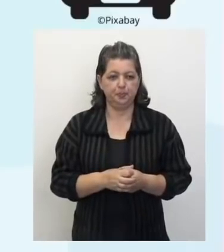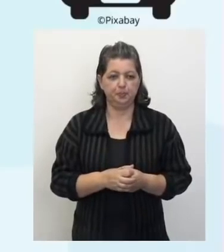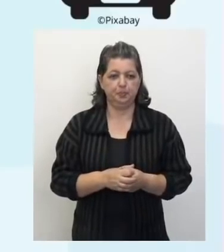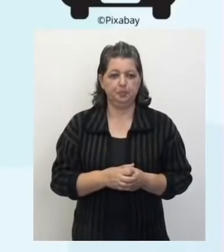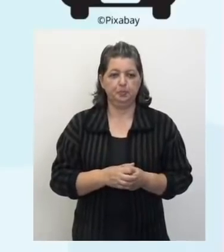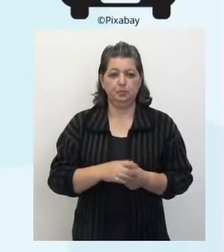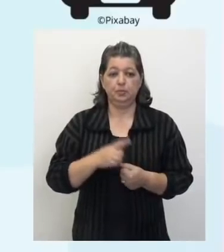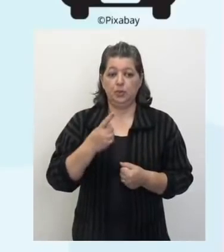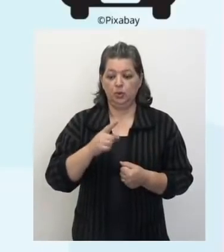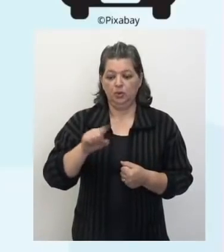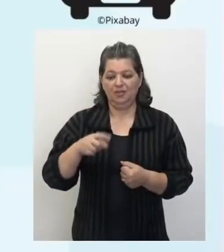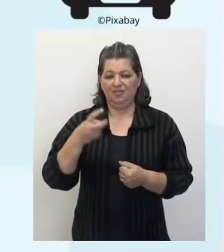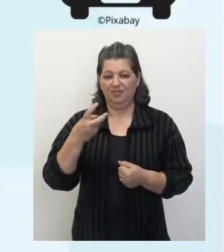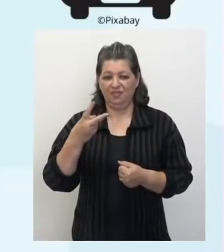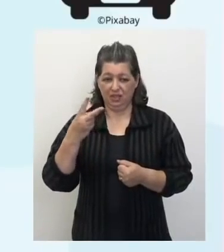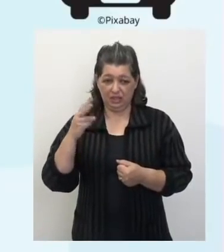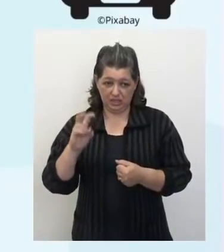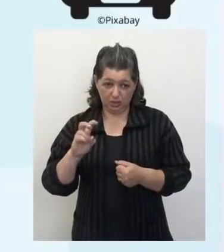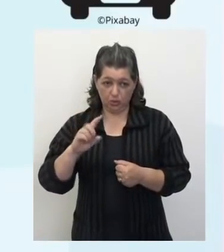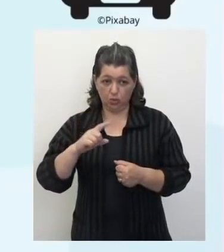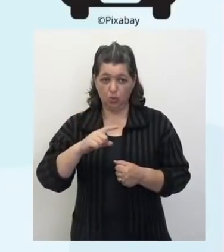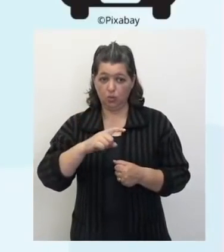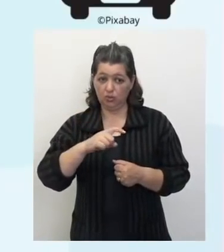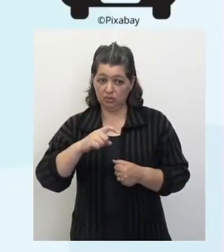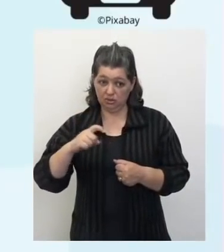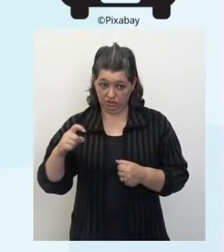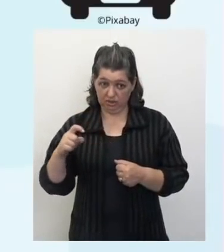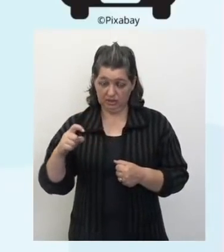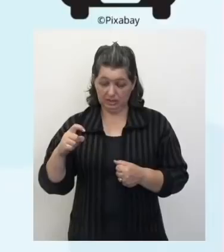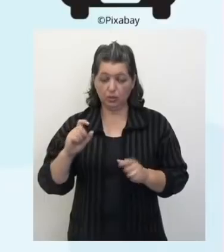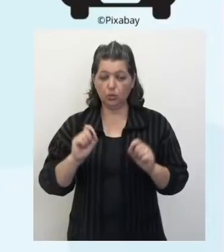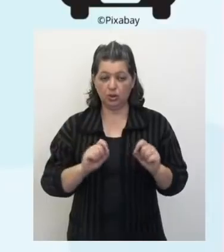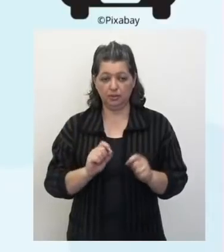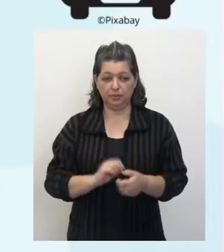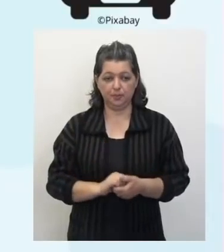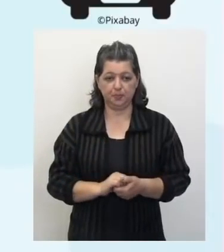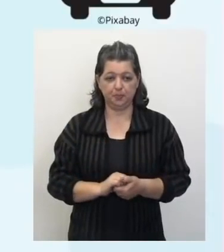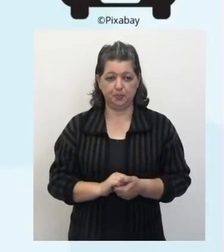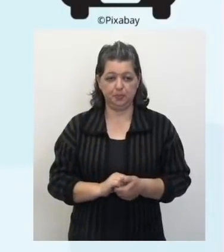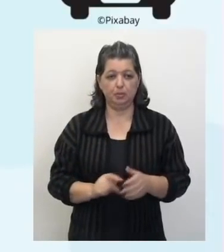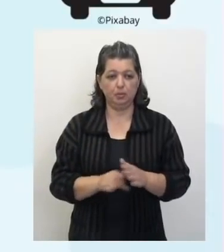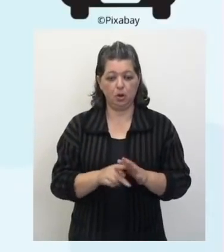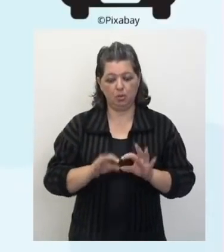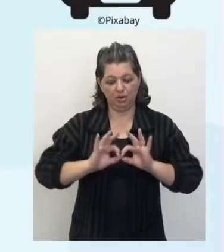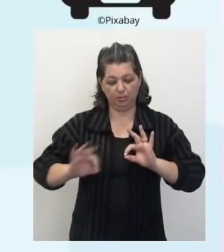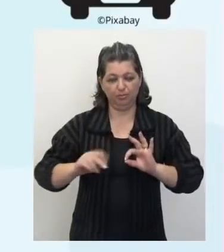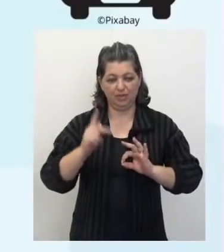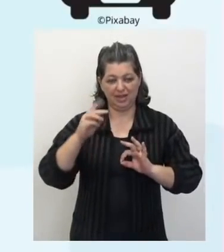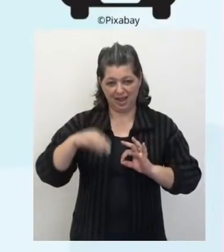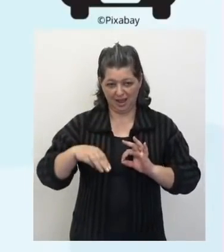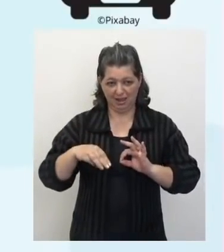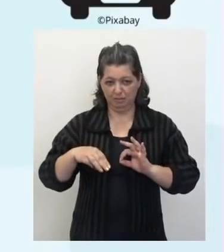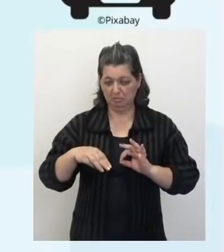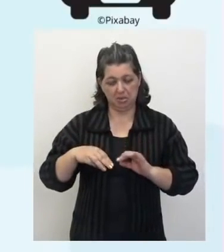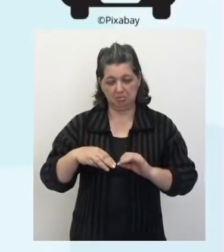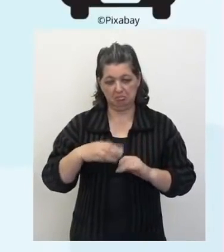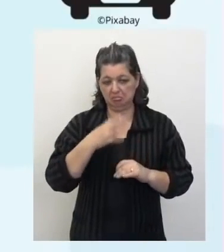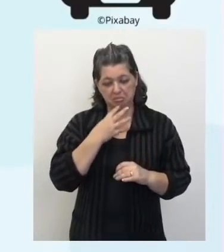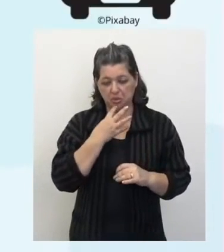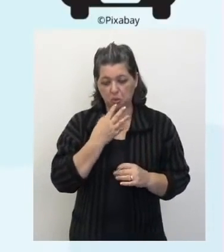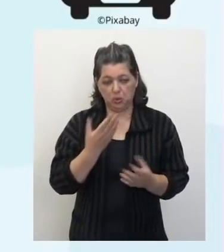vamos lá, tá? Pessoal, teve a compreensão legal, tá? De fato, tá? Nesses 2 primeiros meses, ela não vai conseguir,